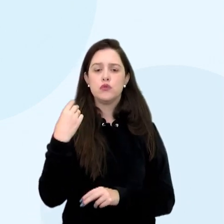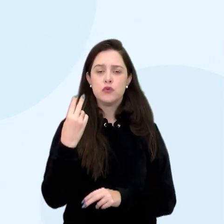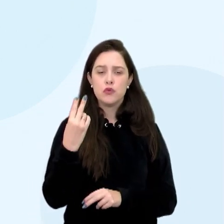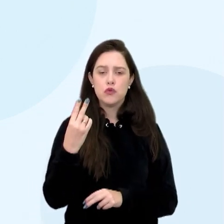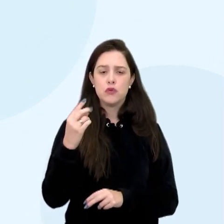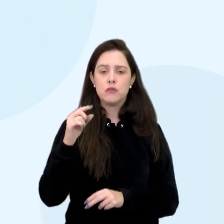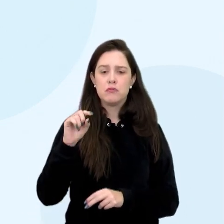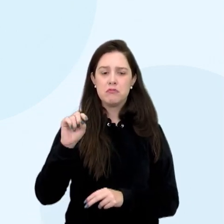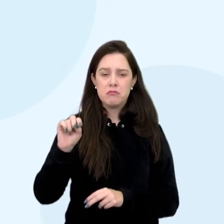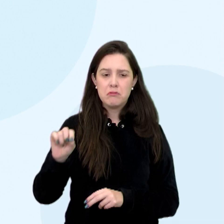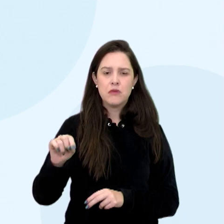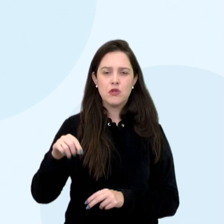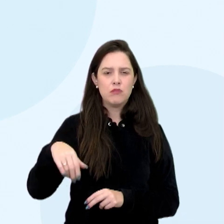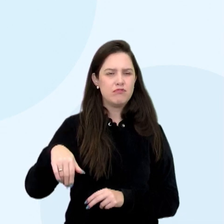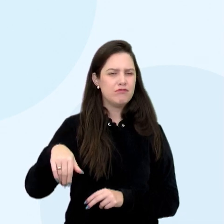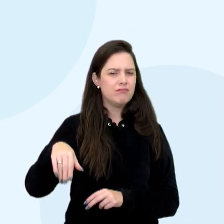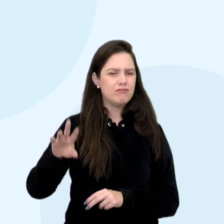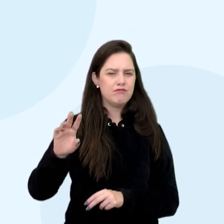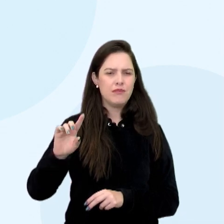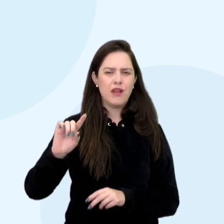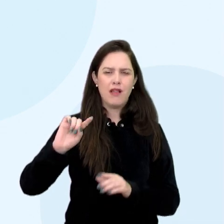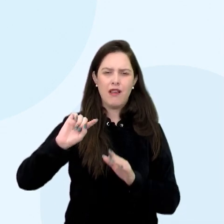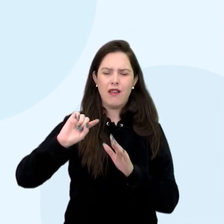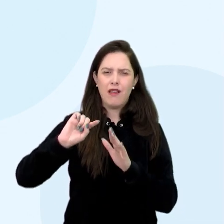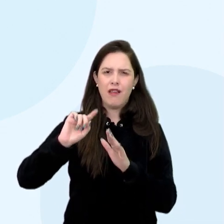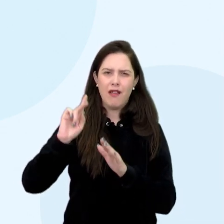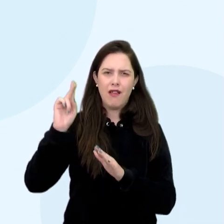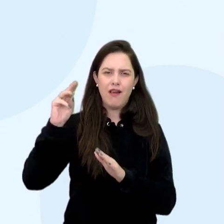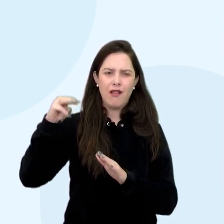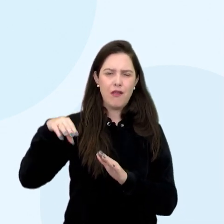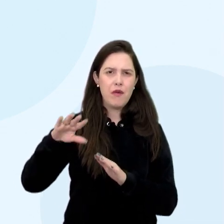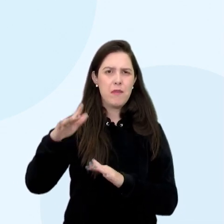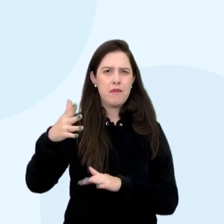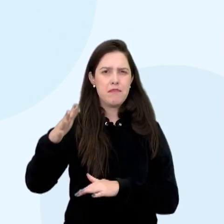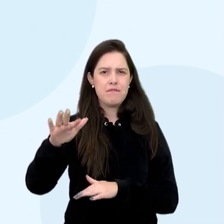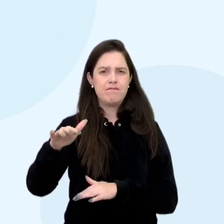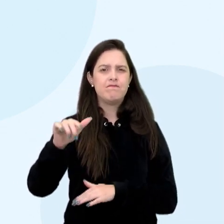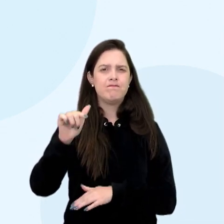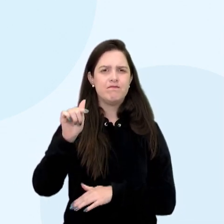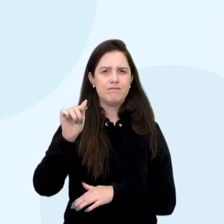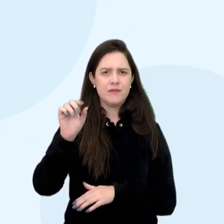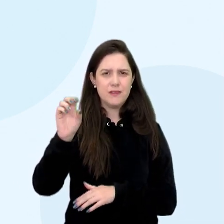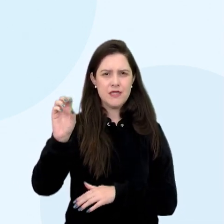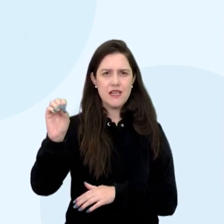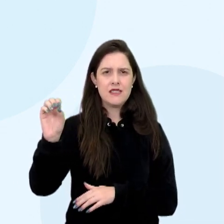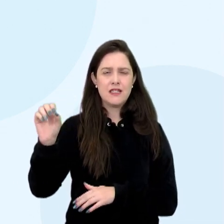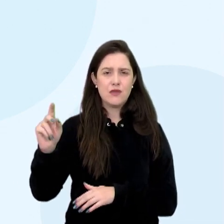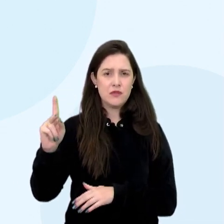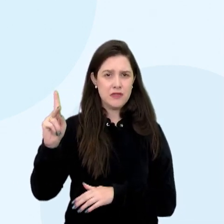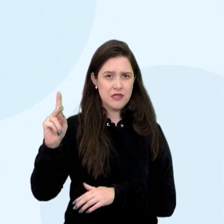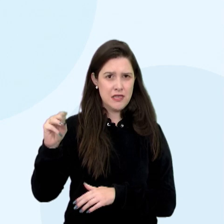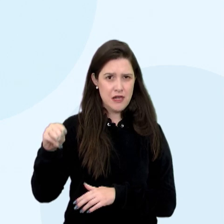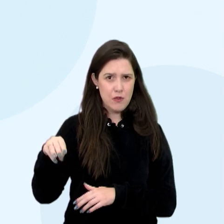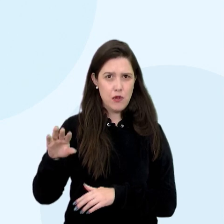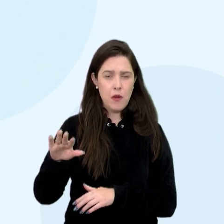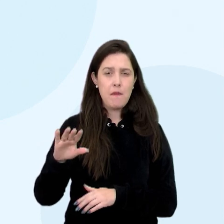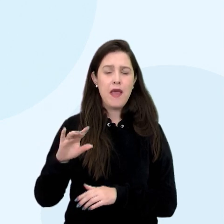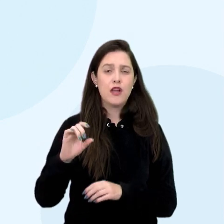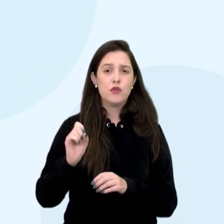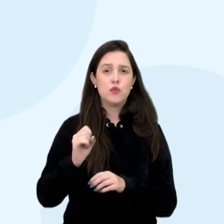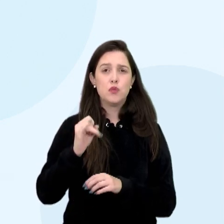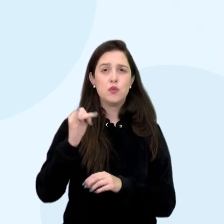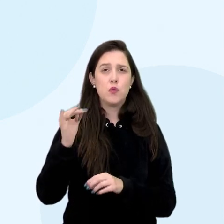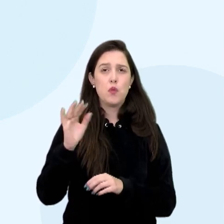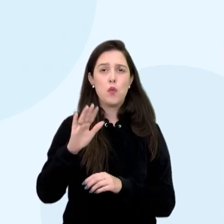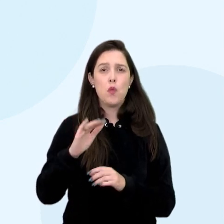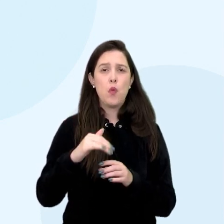2.885 quilômetros, né, sendo que o manto superior, né, mais ou menos aí 700 quilômetros de profundidade. Então o manto